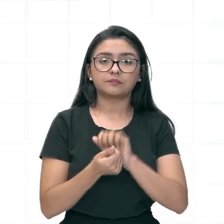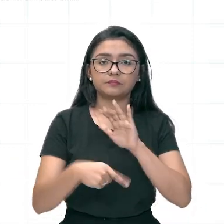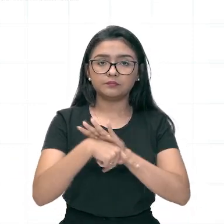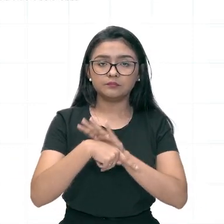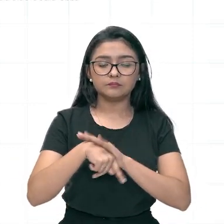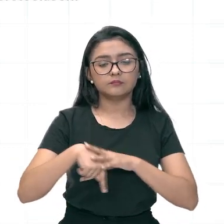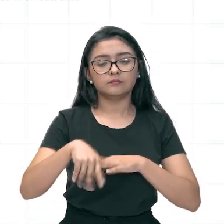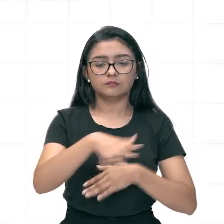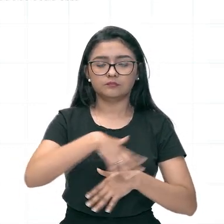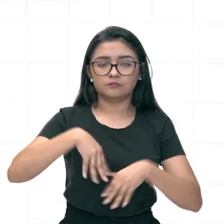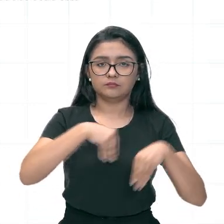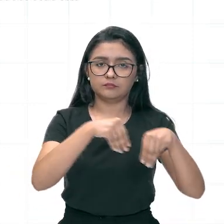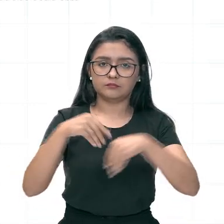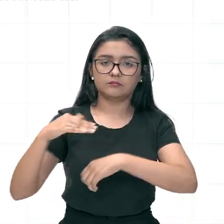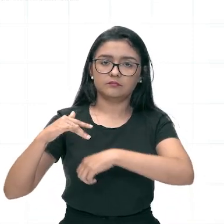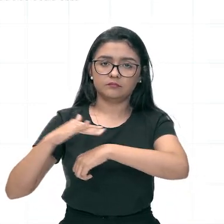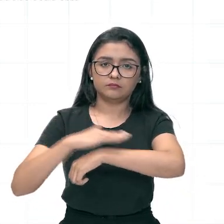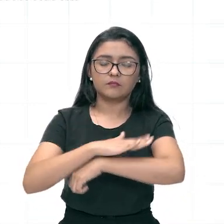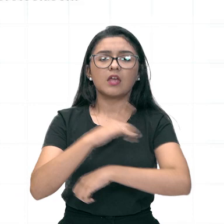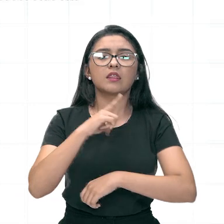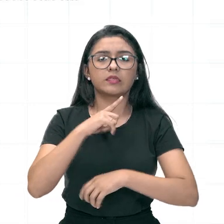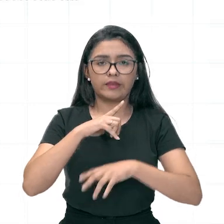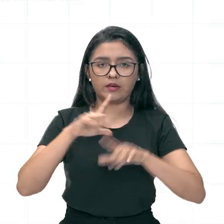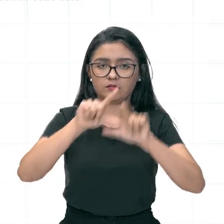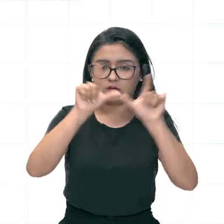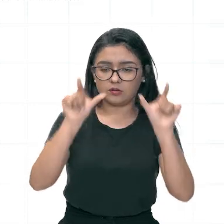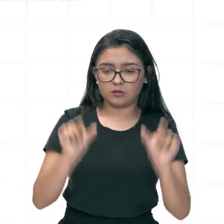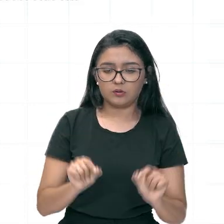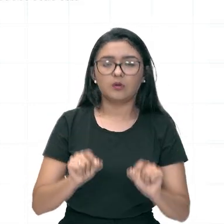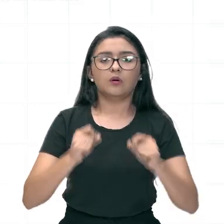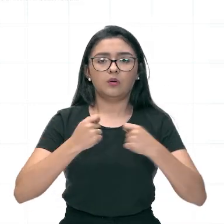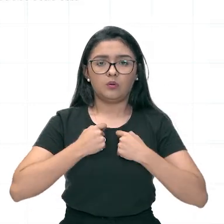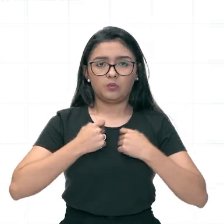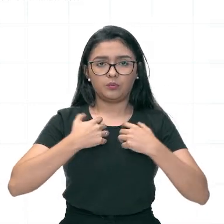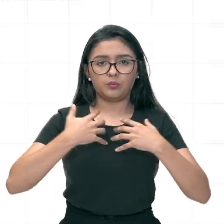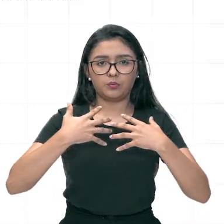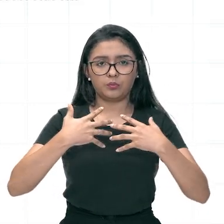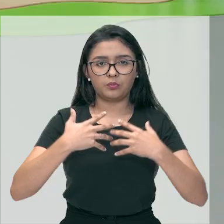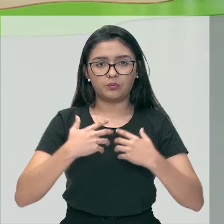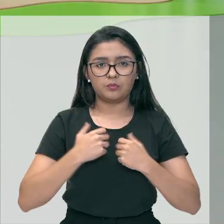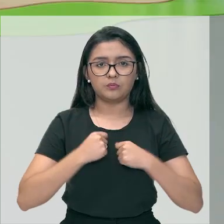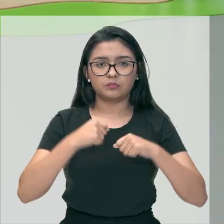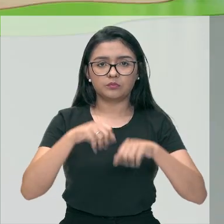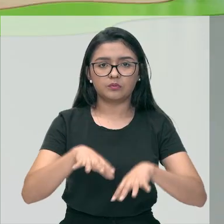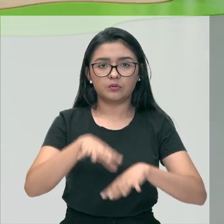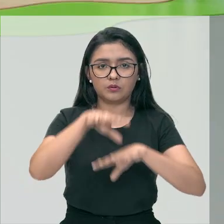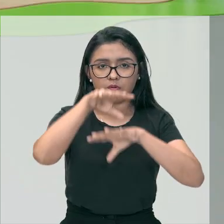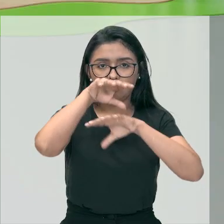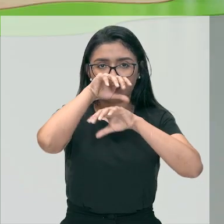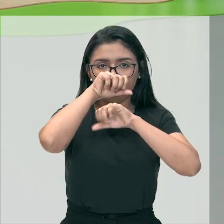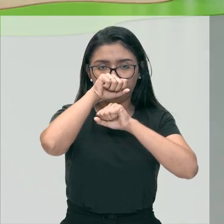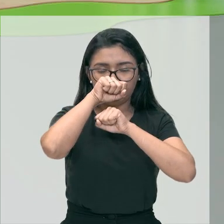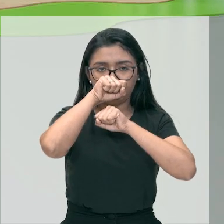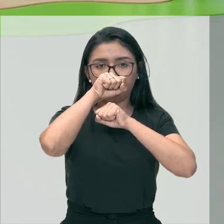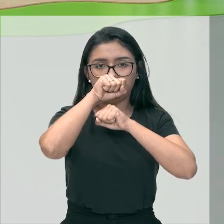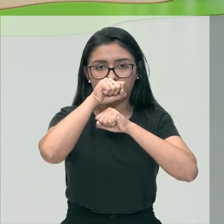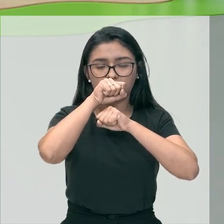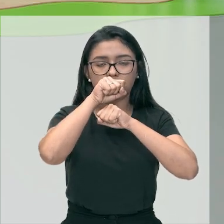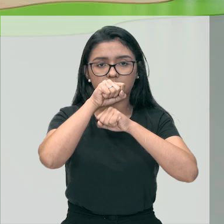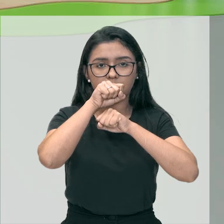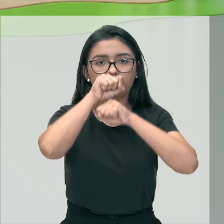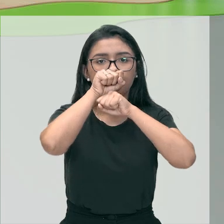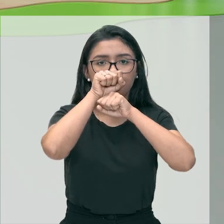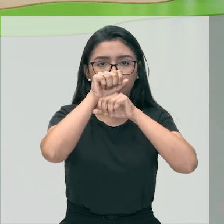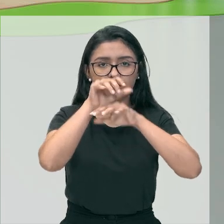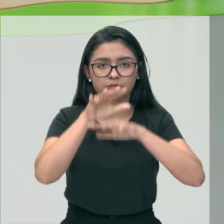terrestre, então eles têm os pulmões, né? Eles vão fazer essa troca gasosa ali com o ambiente, né? Retira o oxigênio presente no ar